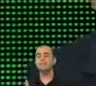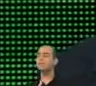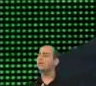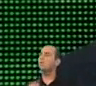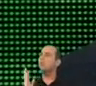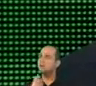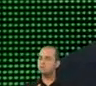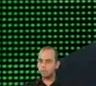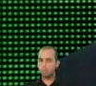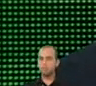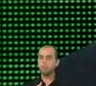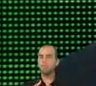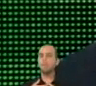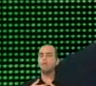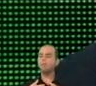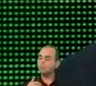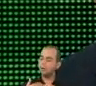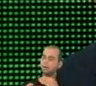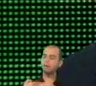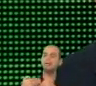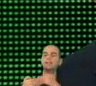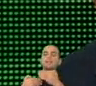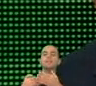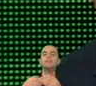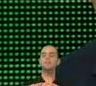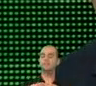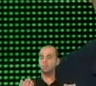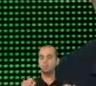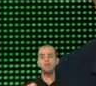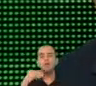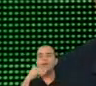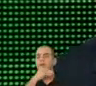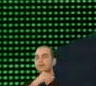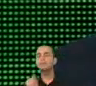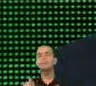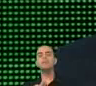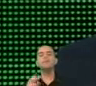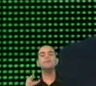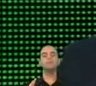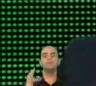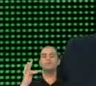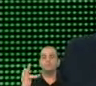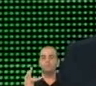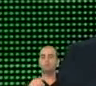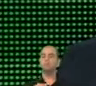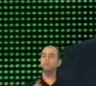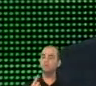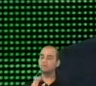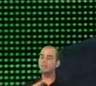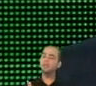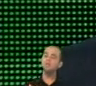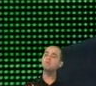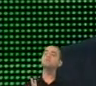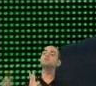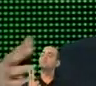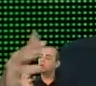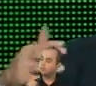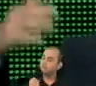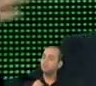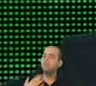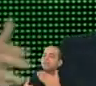Henrique. Muitas coisas. O Brasil veio avançando passo após passo. E eu vejo assim, inclusive em relação ao futuro.